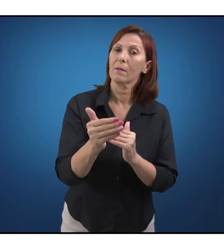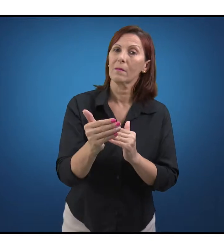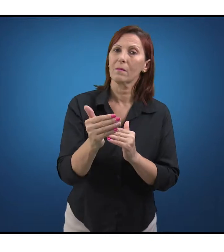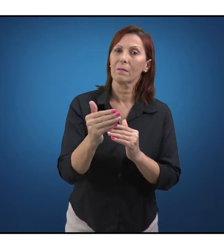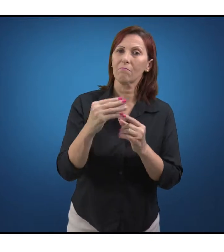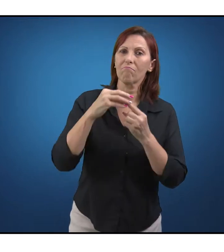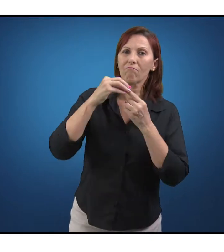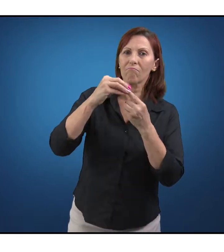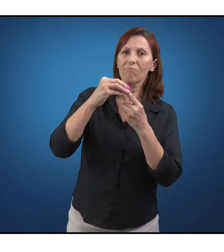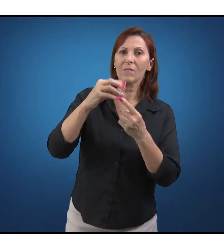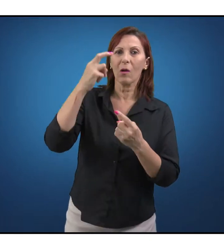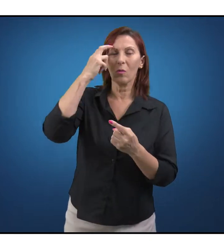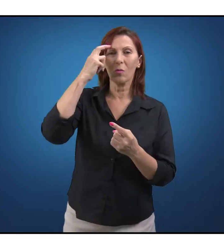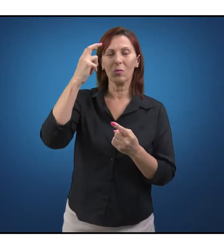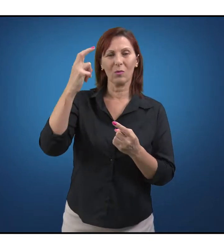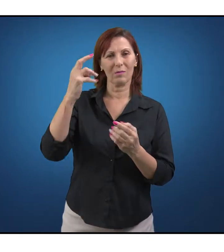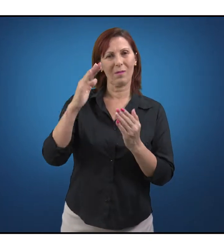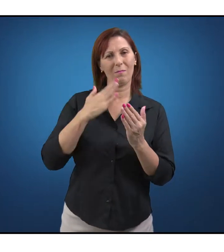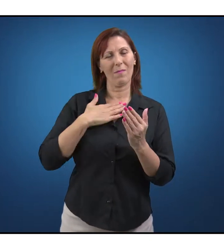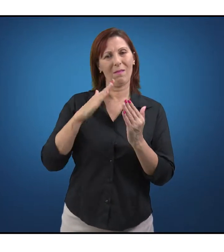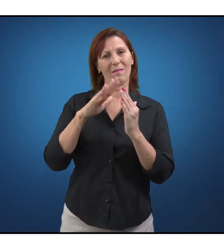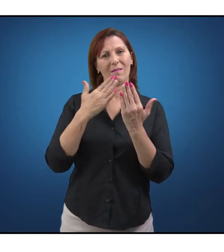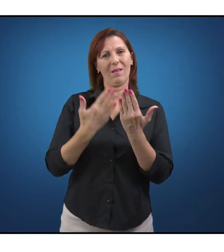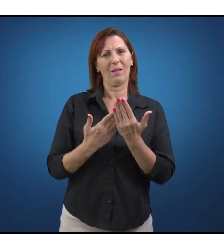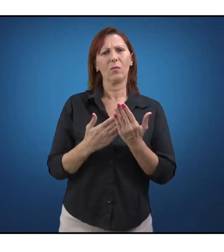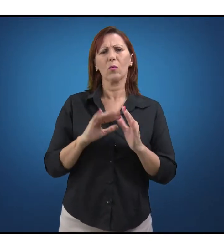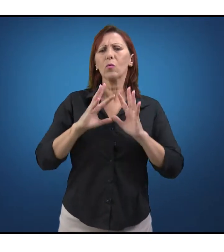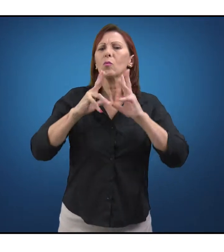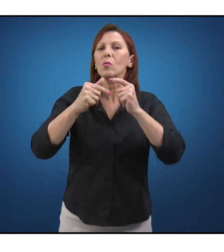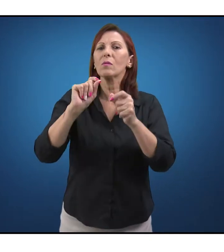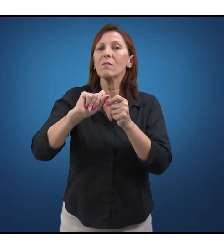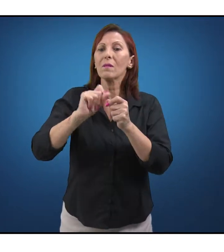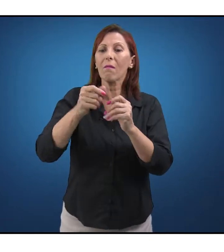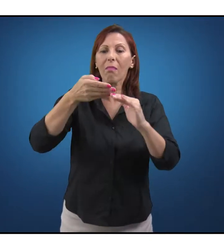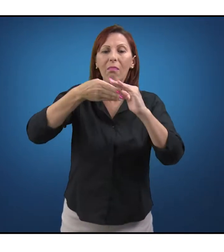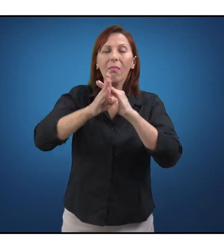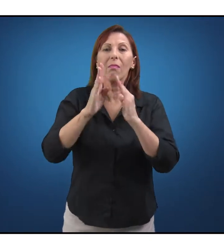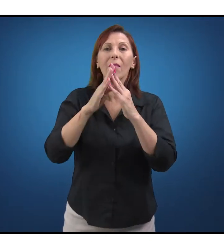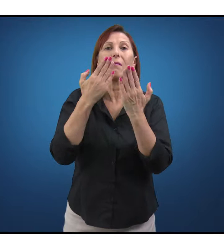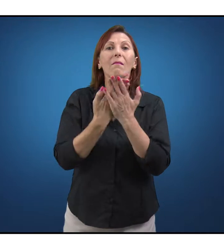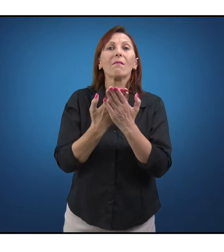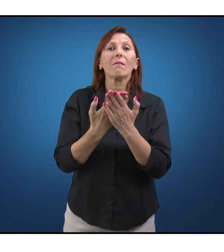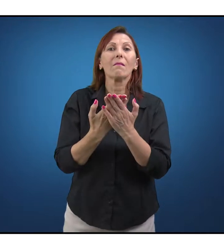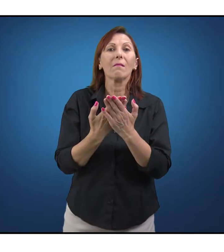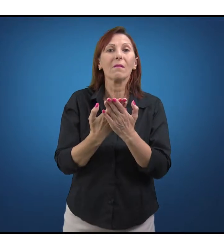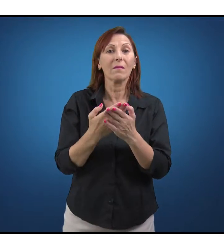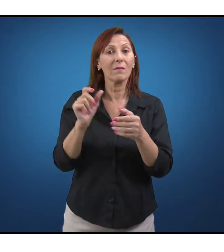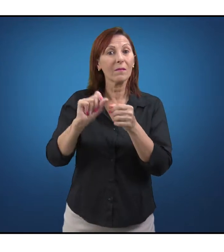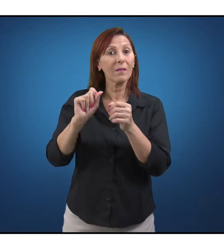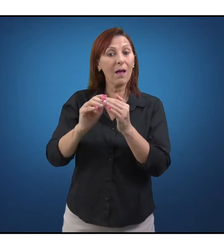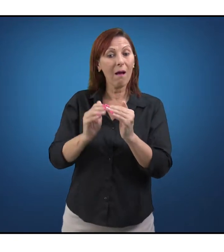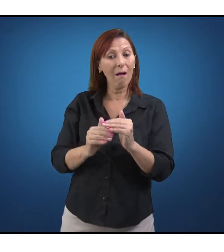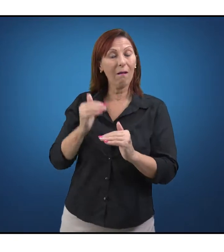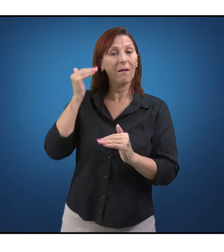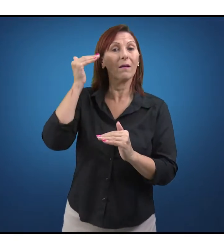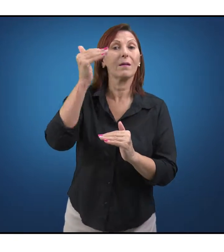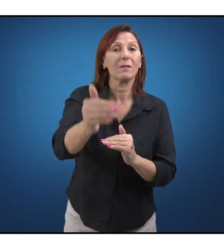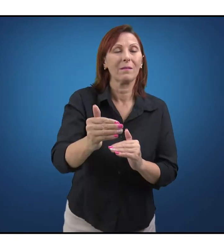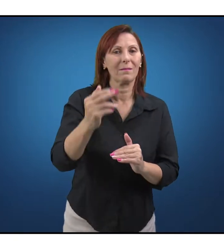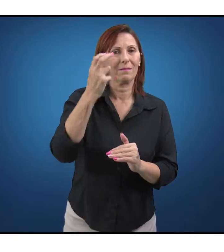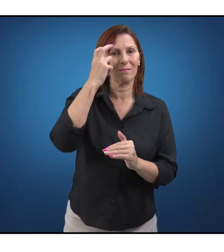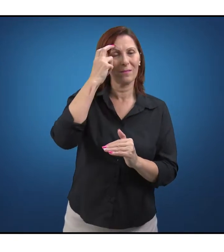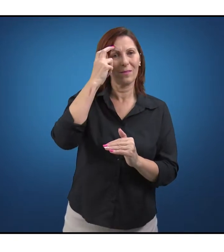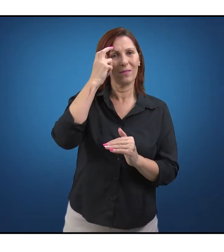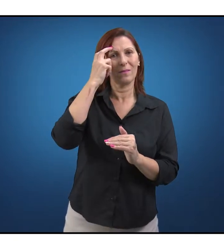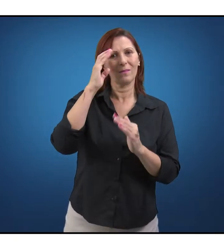e da cultura da minha escola. Então, o que eu fizer dentro da minha escola, eu vou estar fazendo a partir da cultura da minha escola.